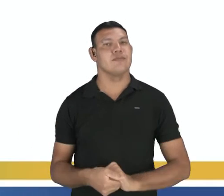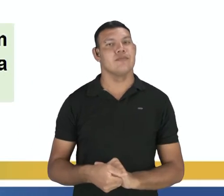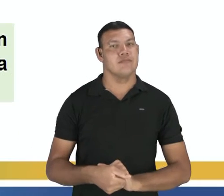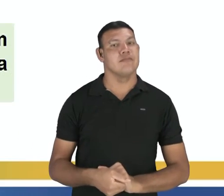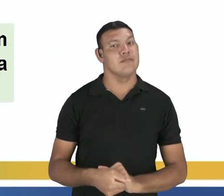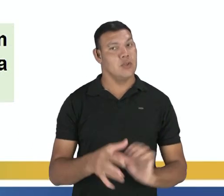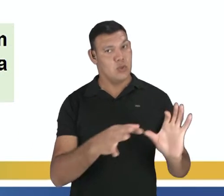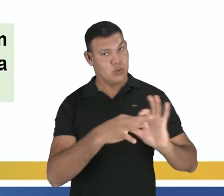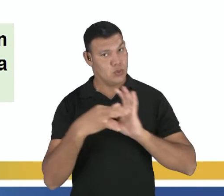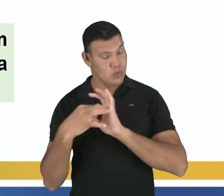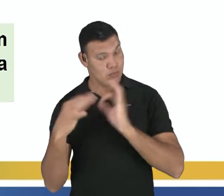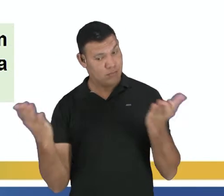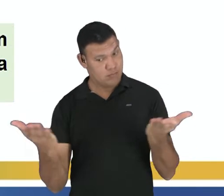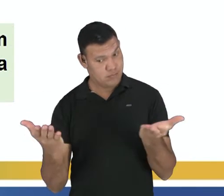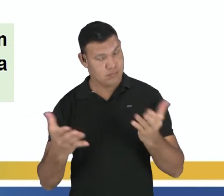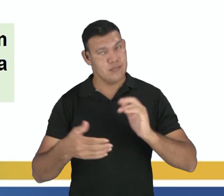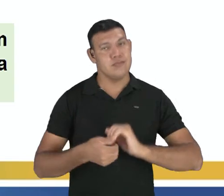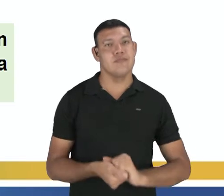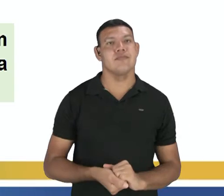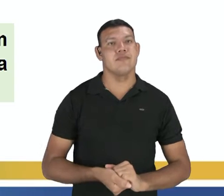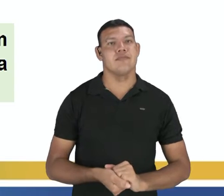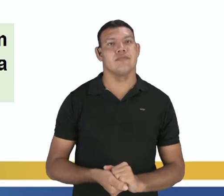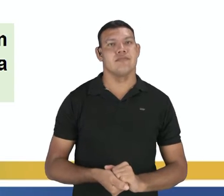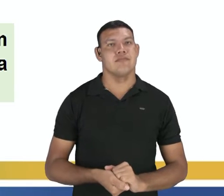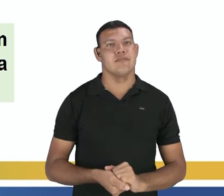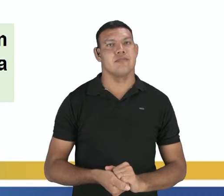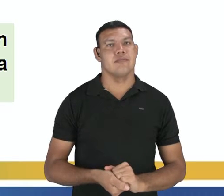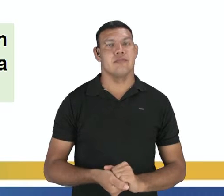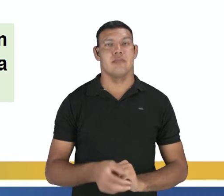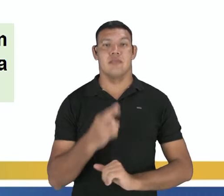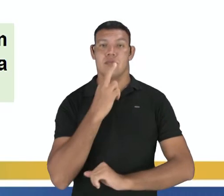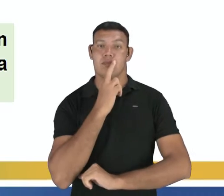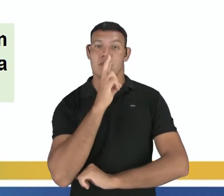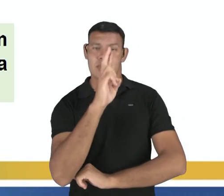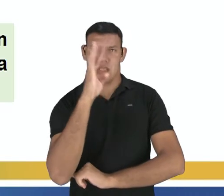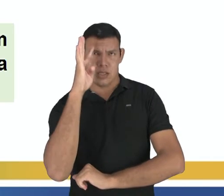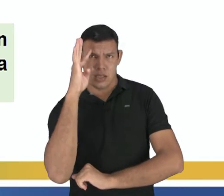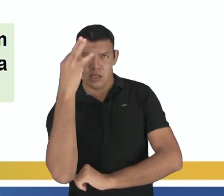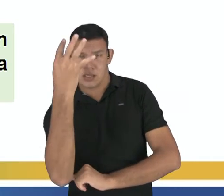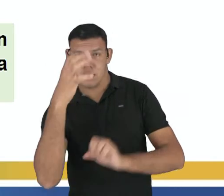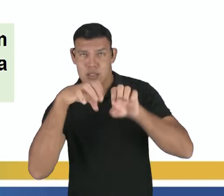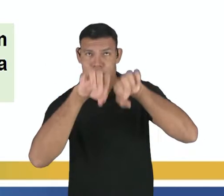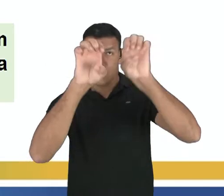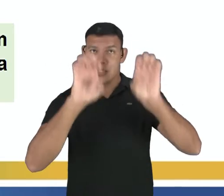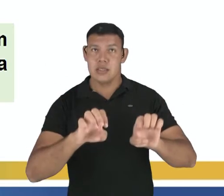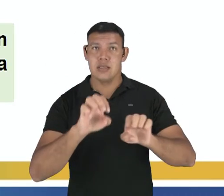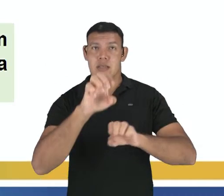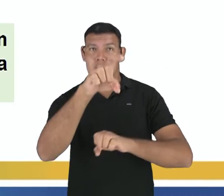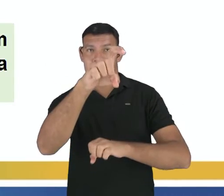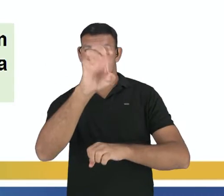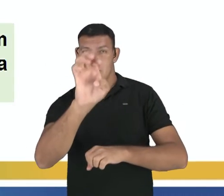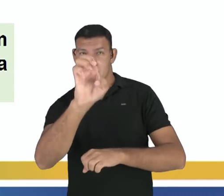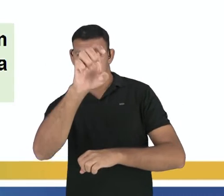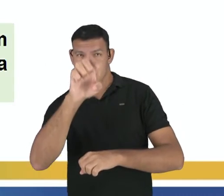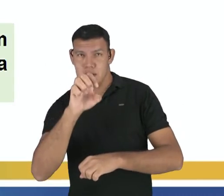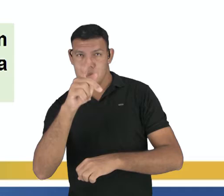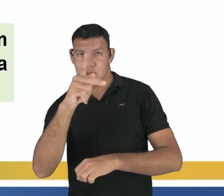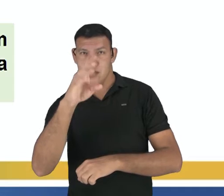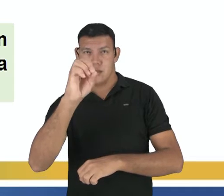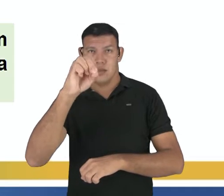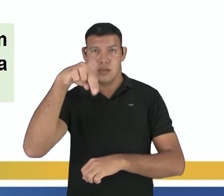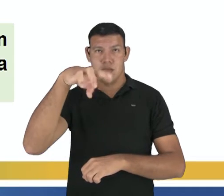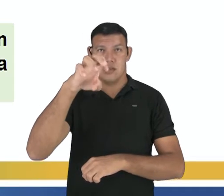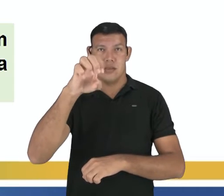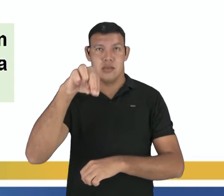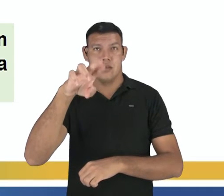nessa situação. A ideia para resolver as equações exponenciais se resume em